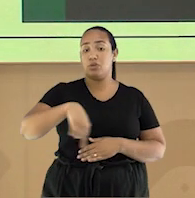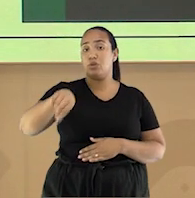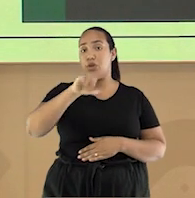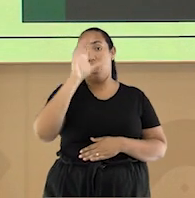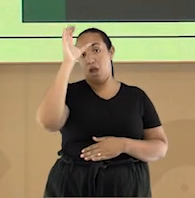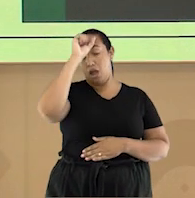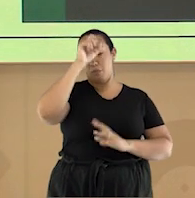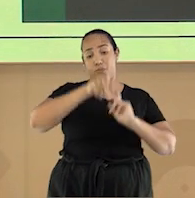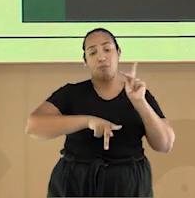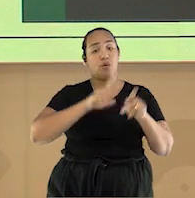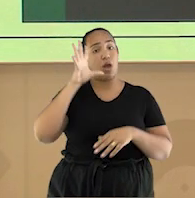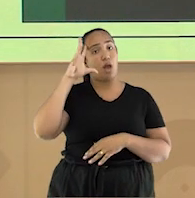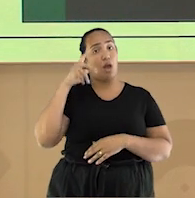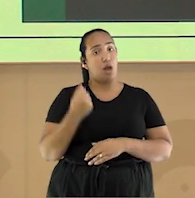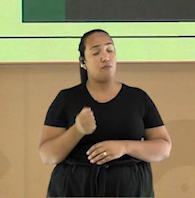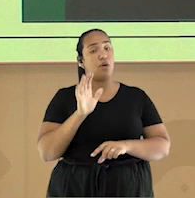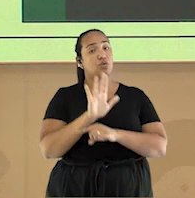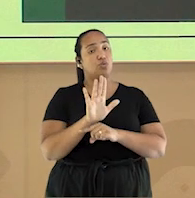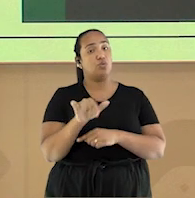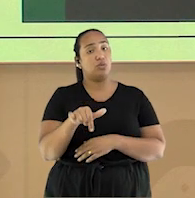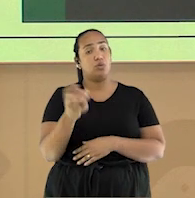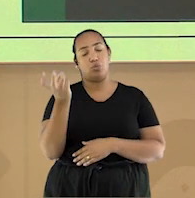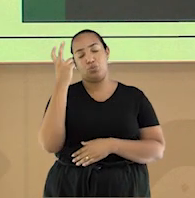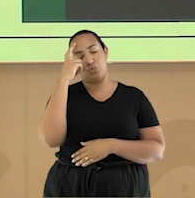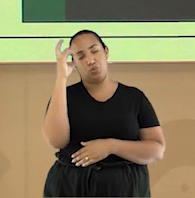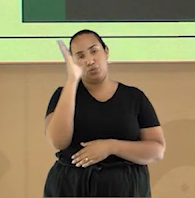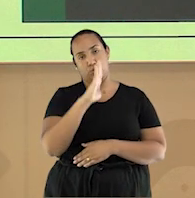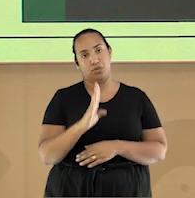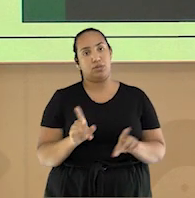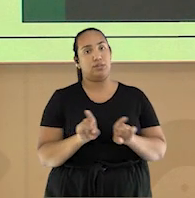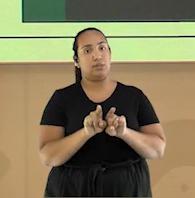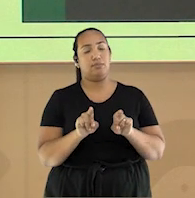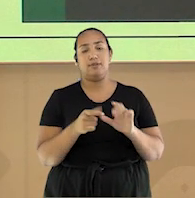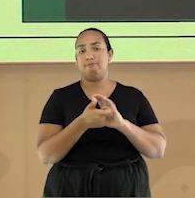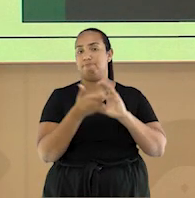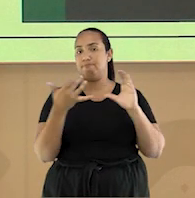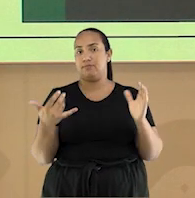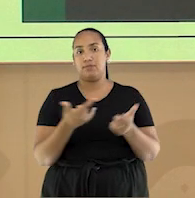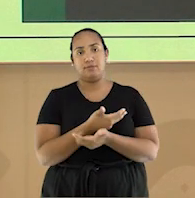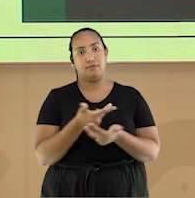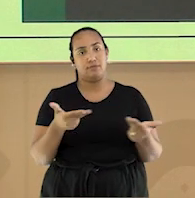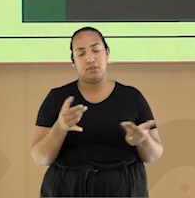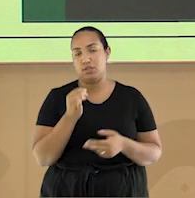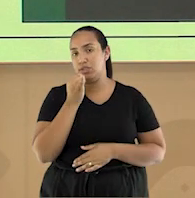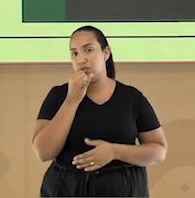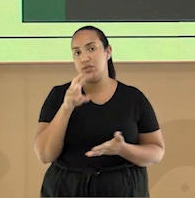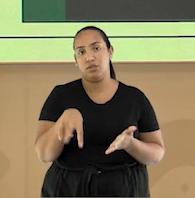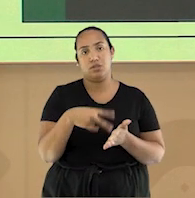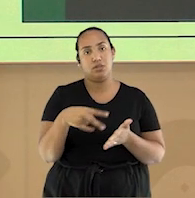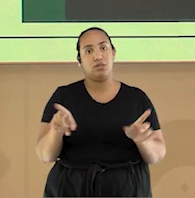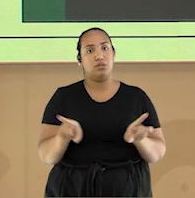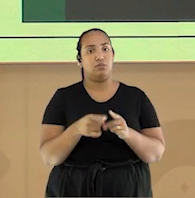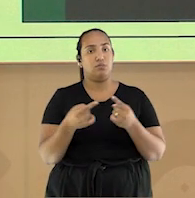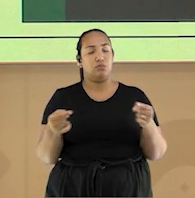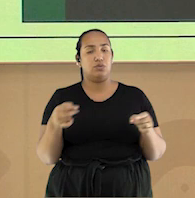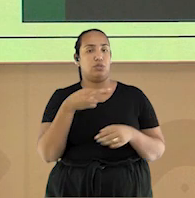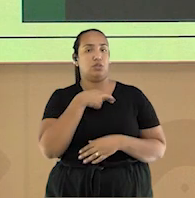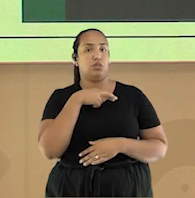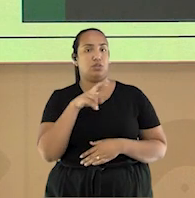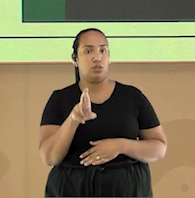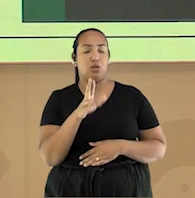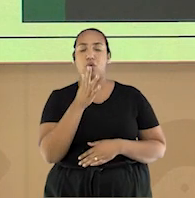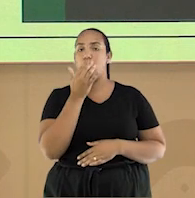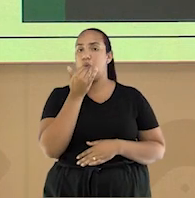para a cultura brasileira em uma quantidade enorme de aspectos como dança, música,